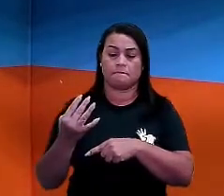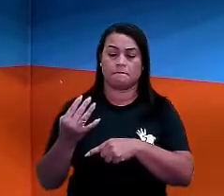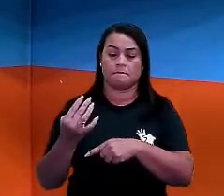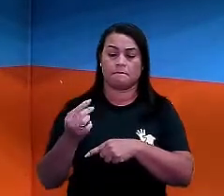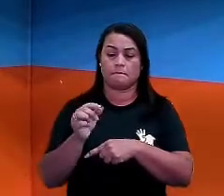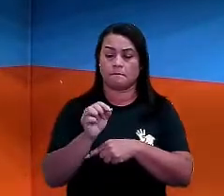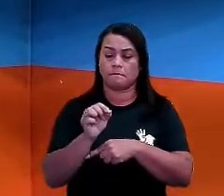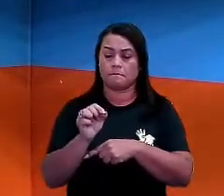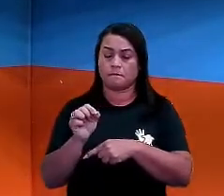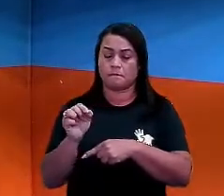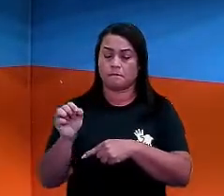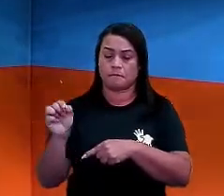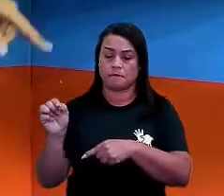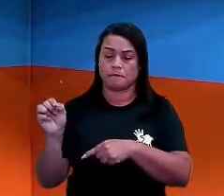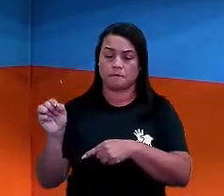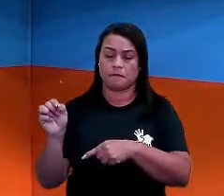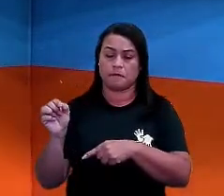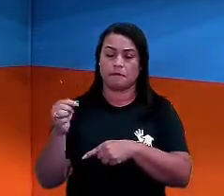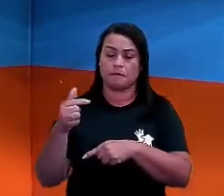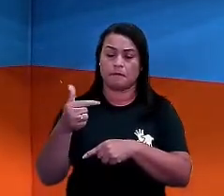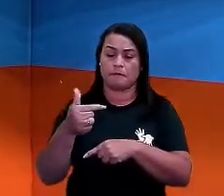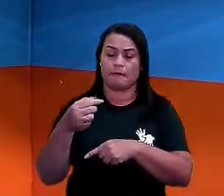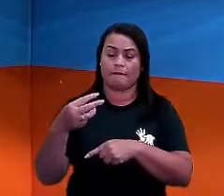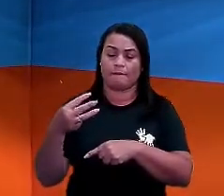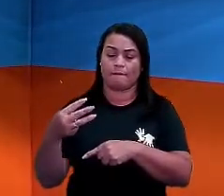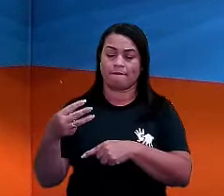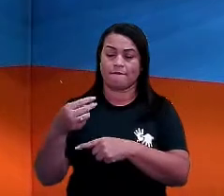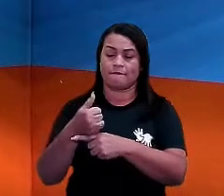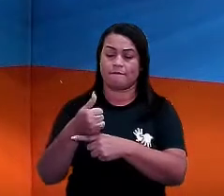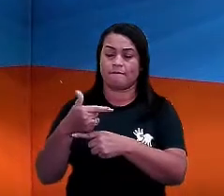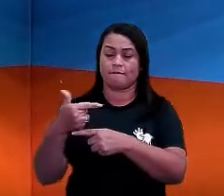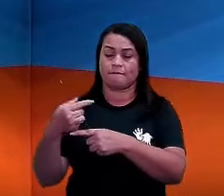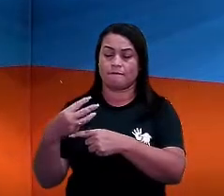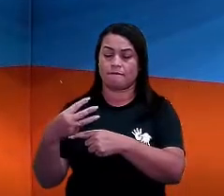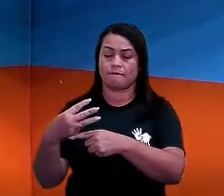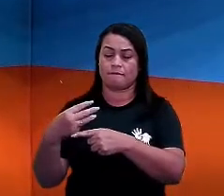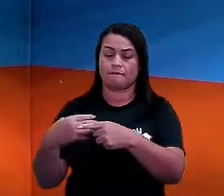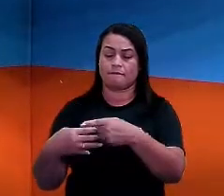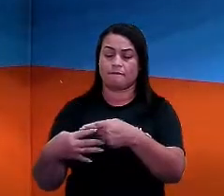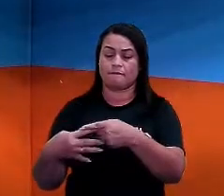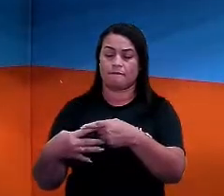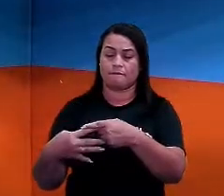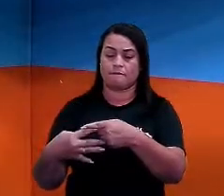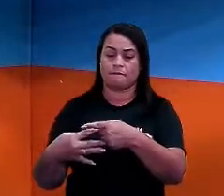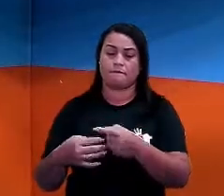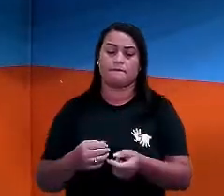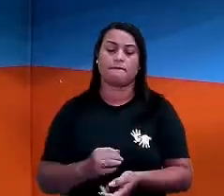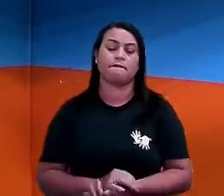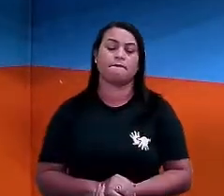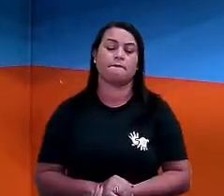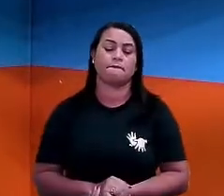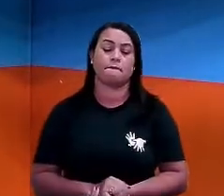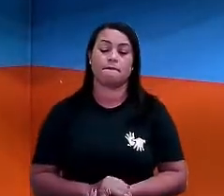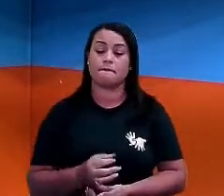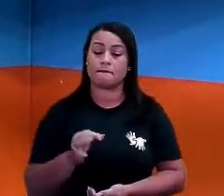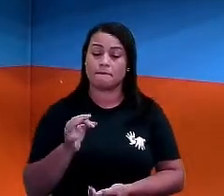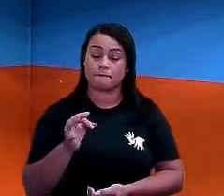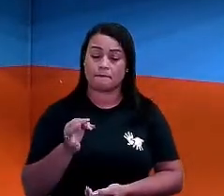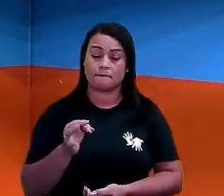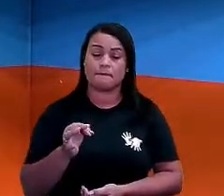boto aqui. 20 mais 3 vai dar 23 sobre 4, ou 23 quartos, tá